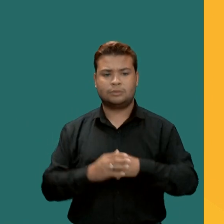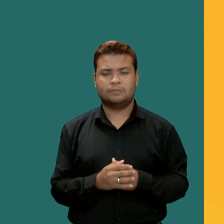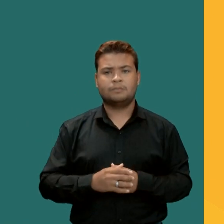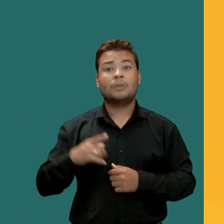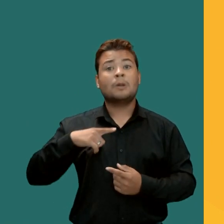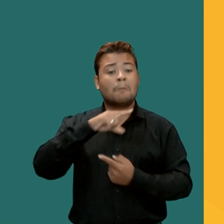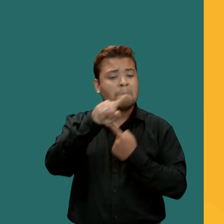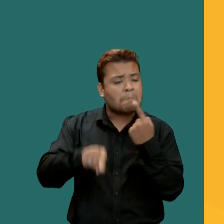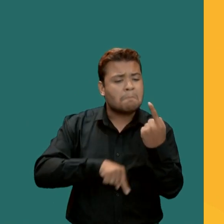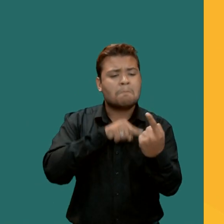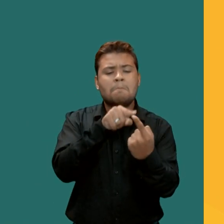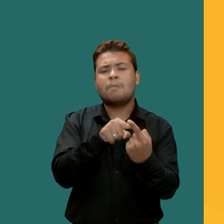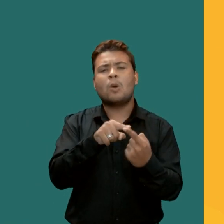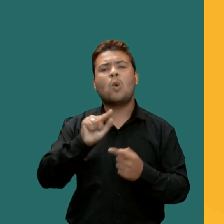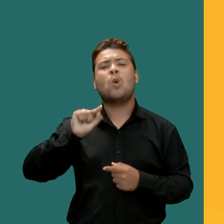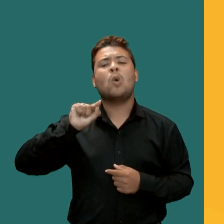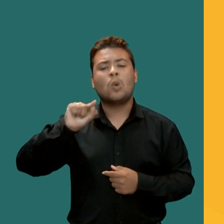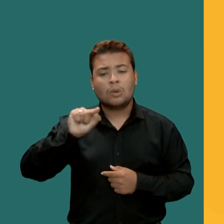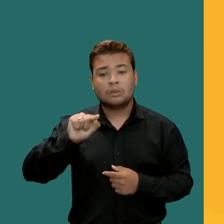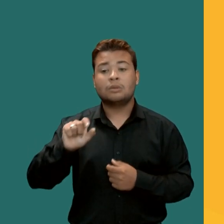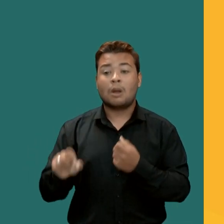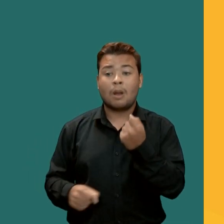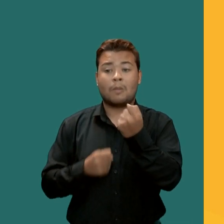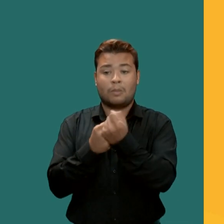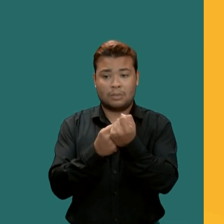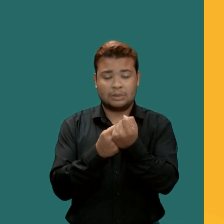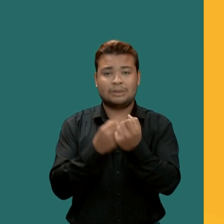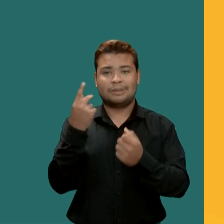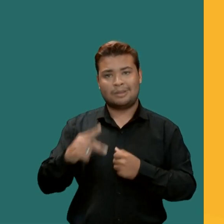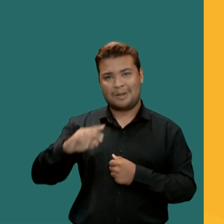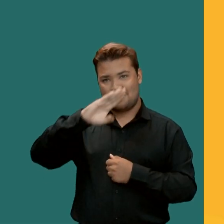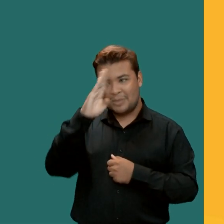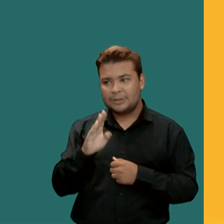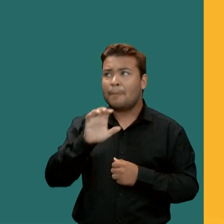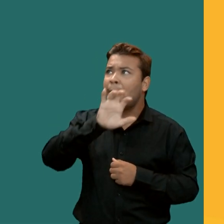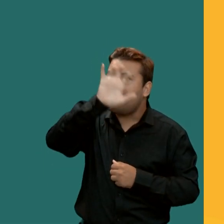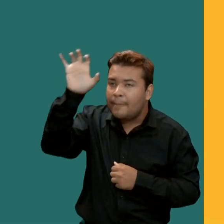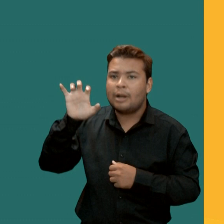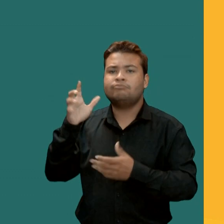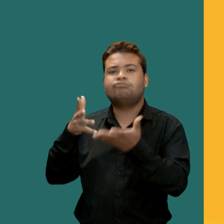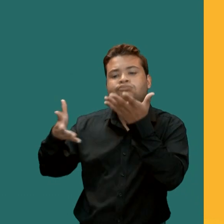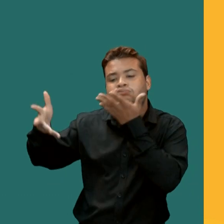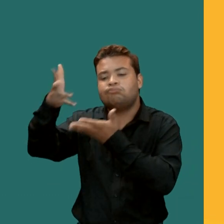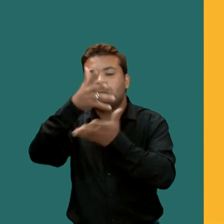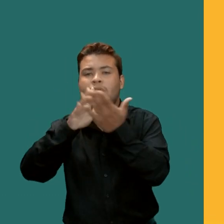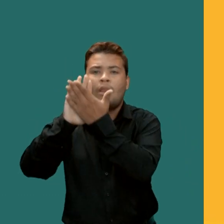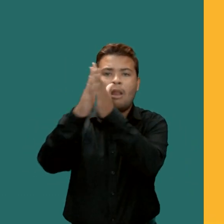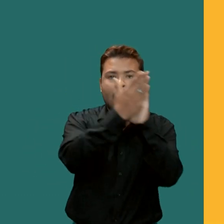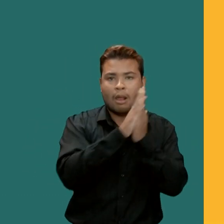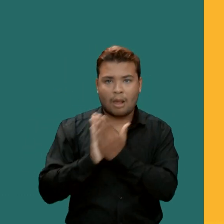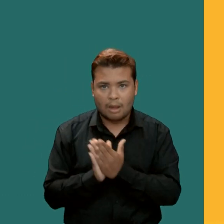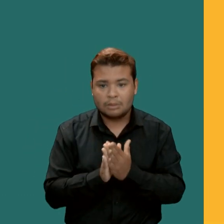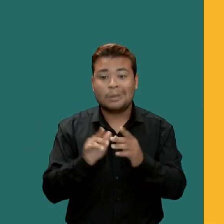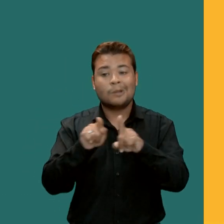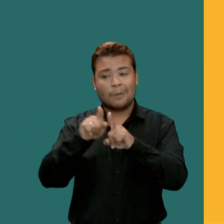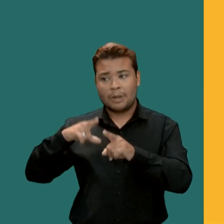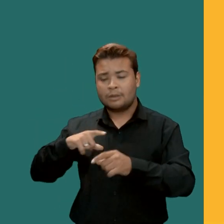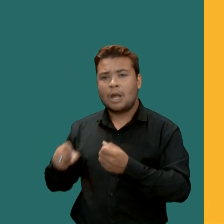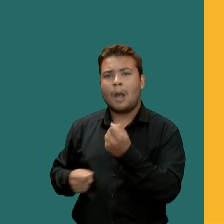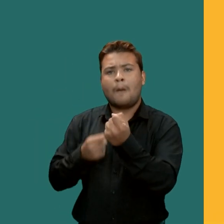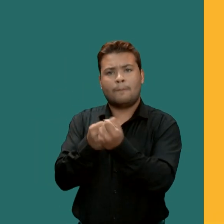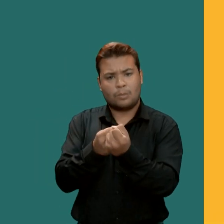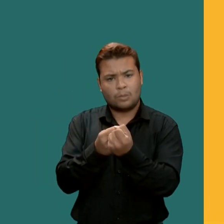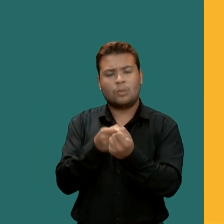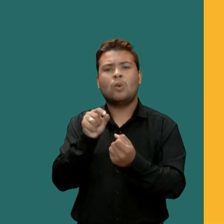longo prazo é viabilizar intercâmbios entre os estados brasileiros e o fortalecimento de vínculos com a produção audiovisual